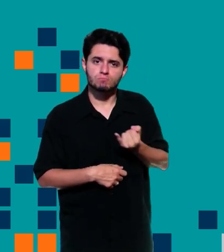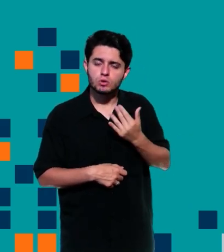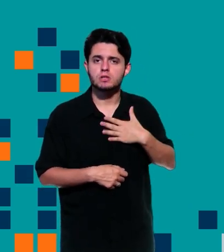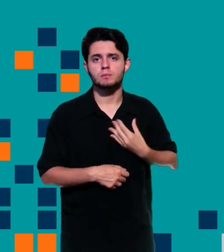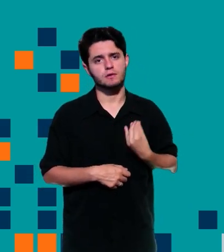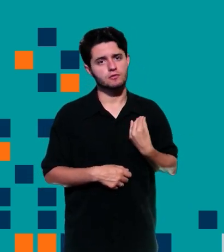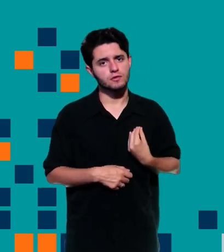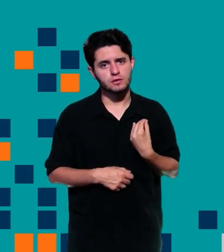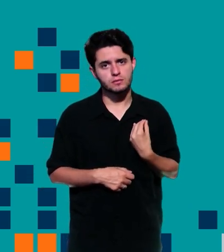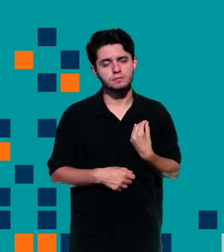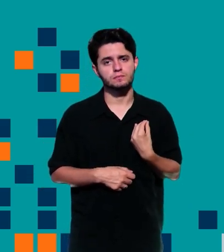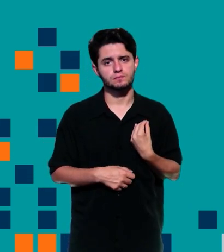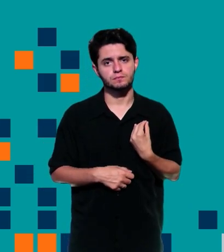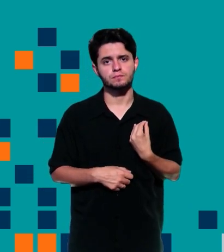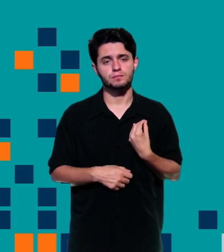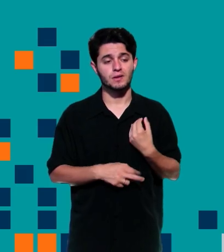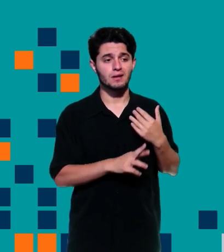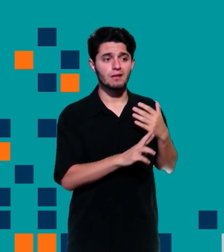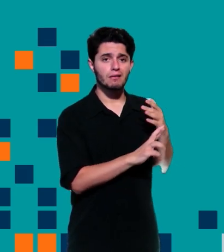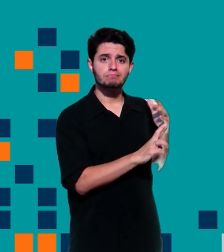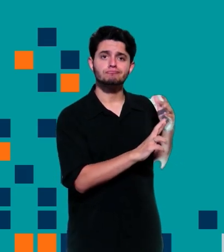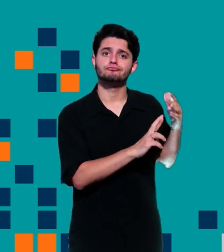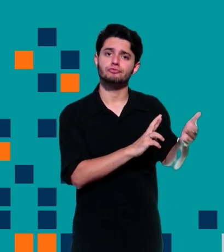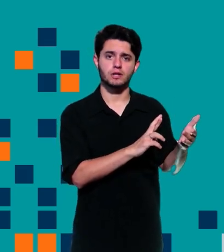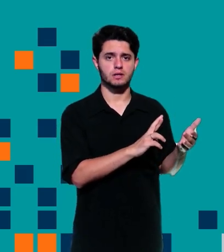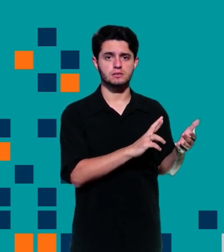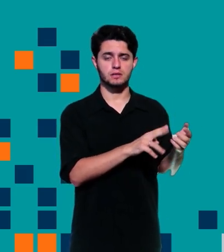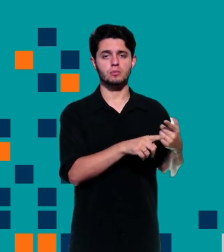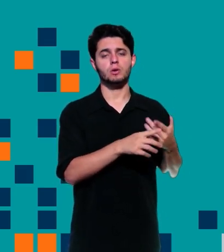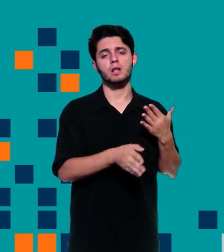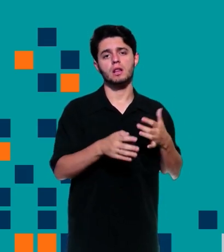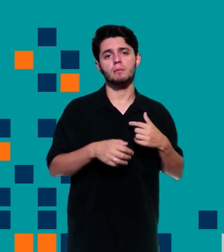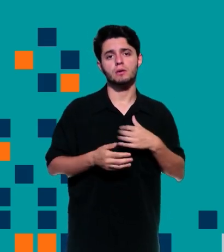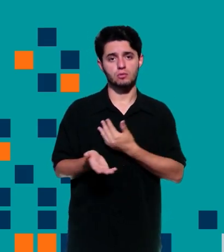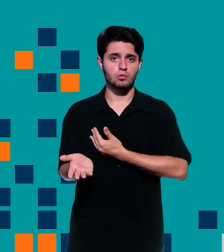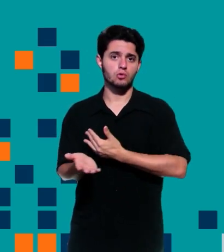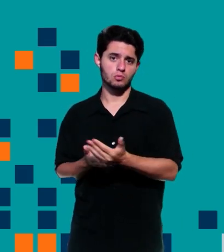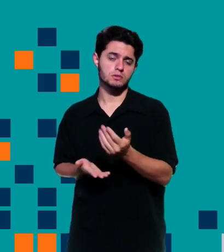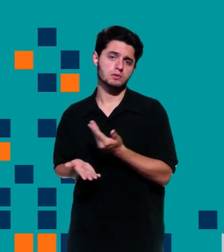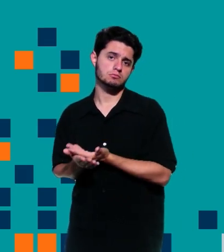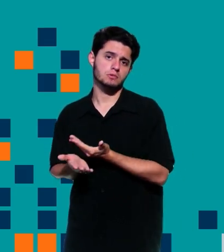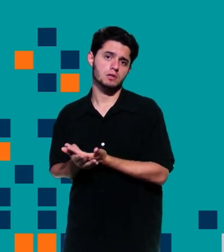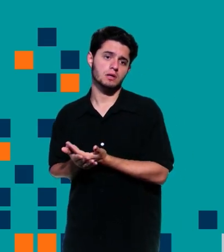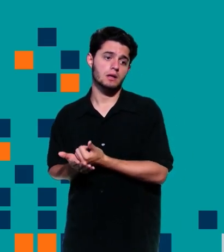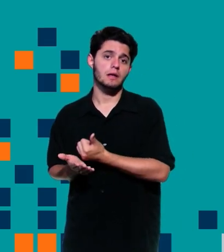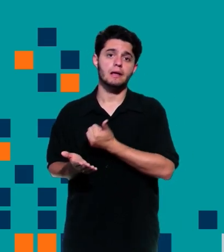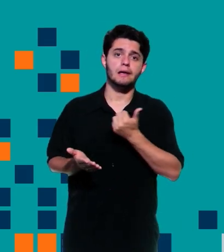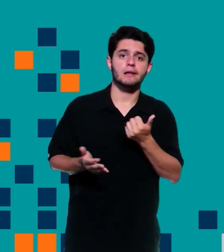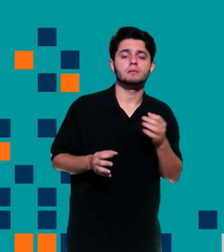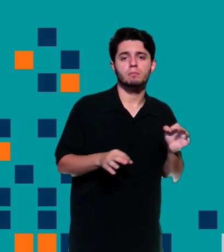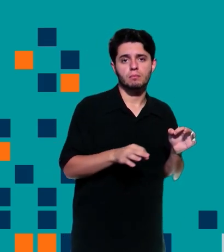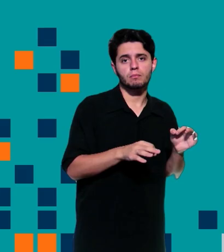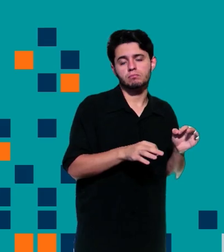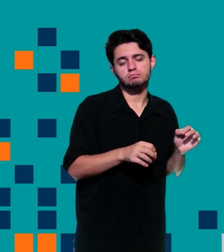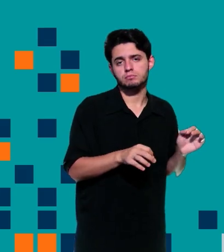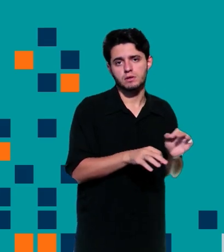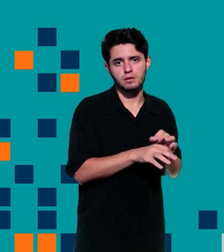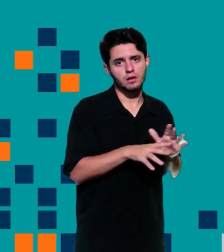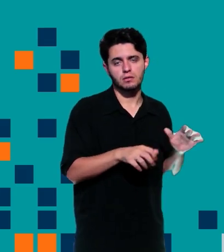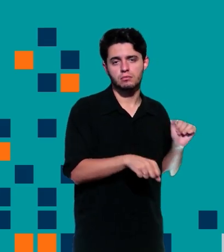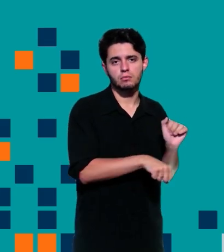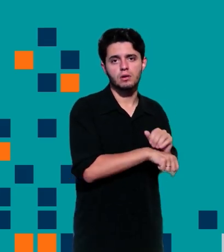já tinha saído desse... Ele não era mais arquiteto, ele era muito acima disso.